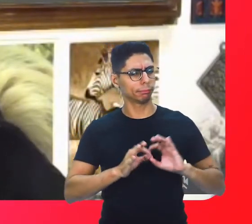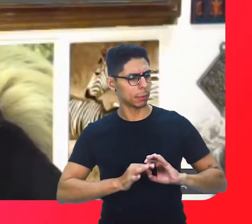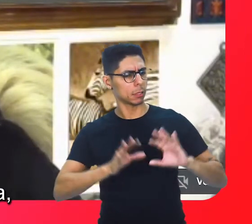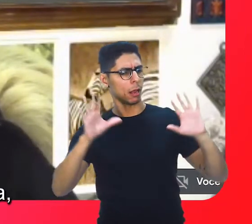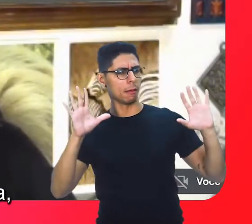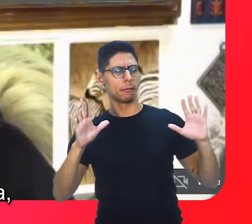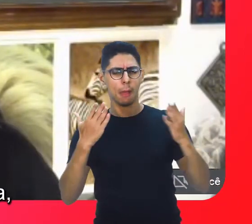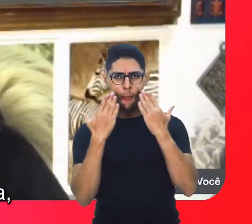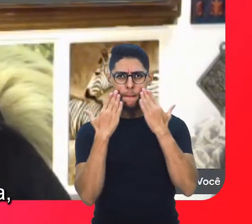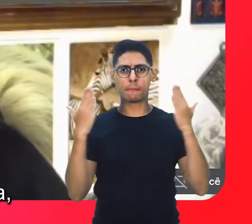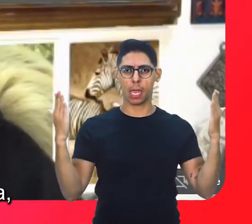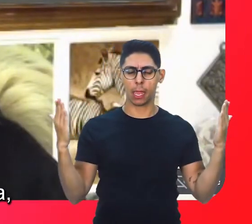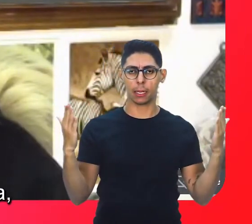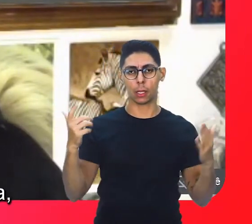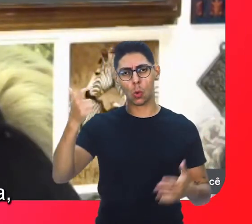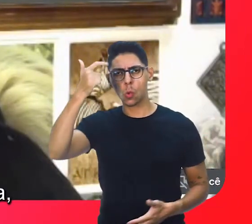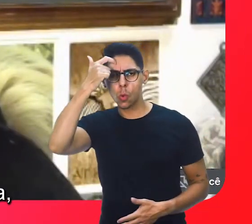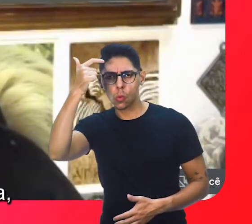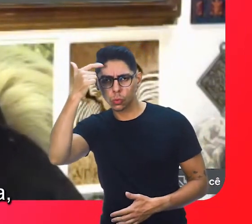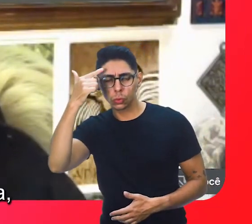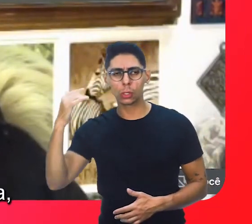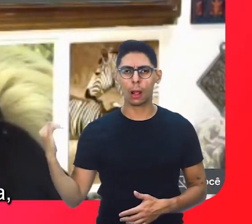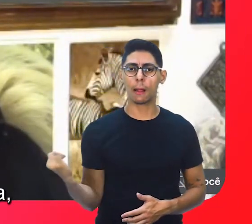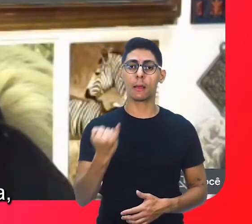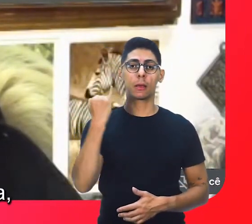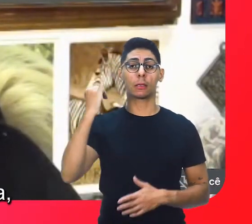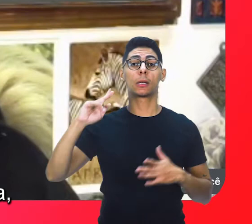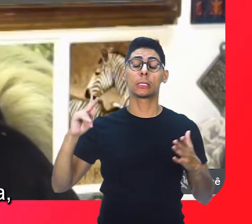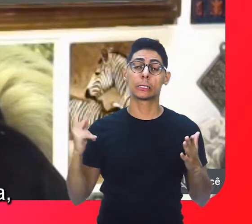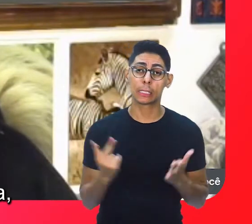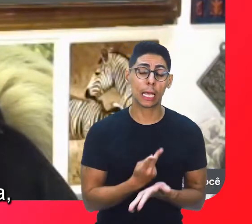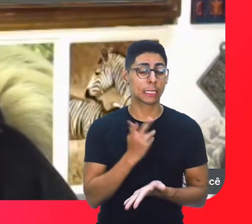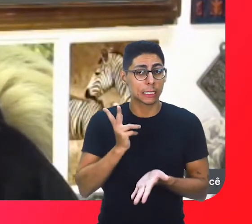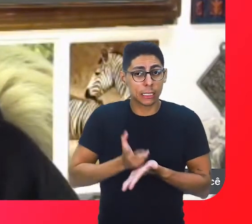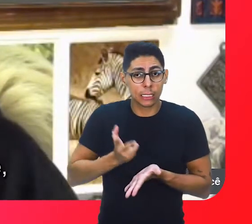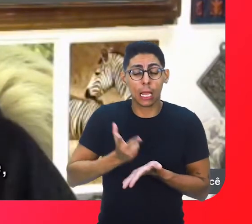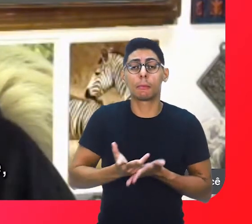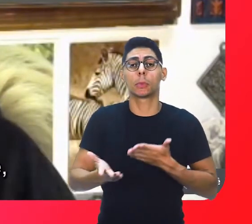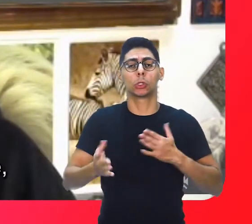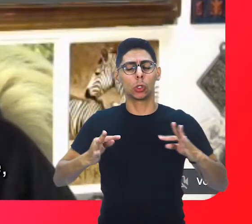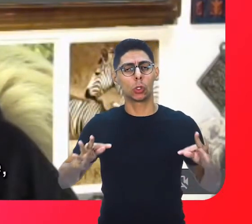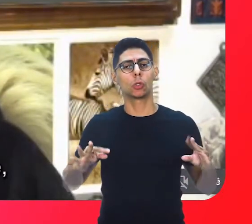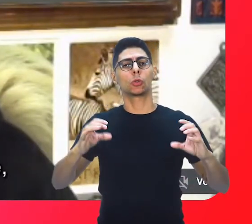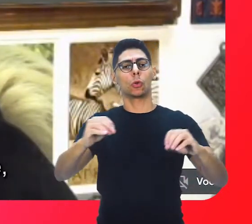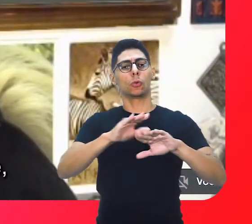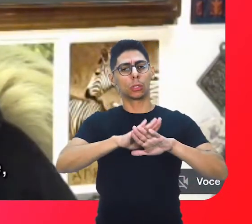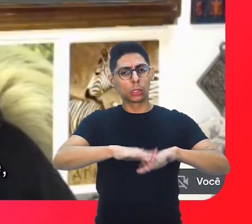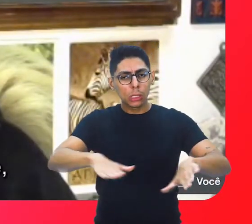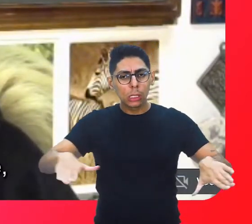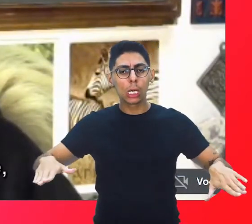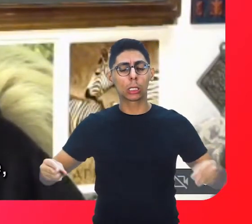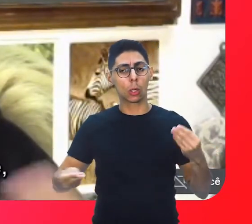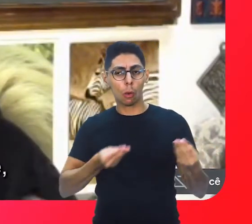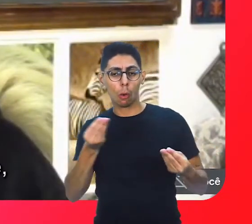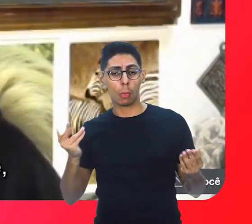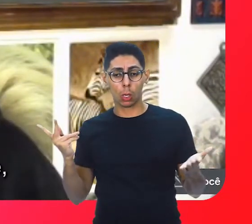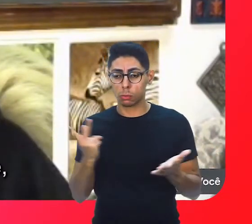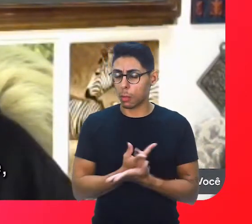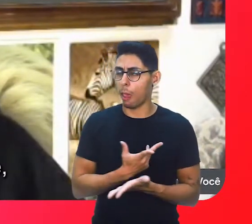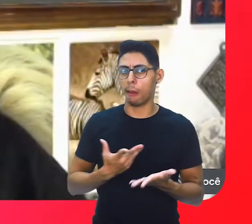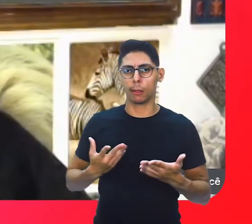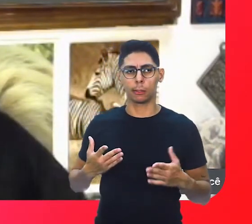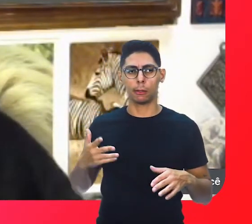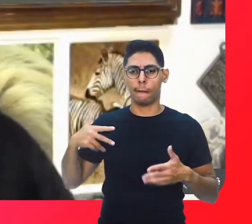sensata, importante, decisiva de qualquer criança à escola, não importa de que modo ela se apresente, se